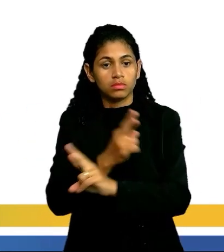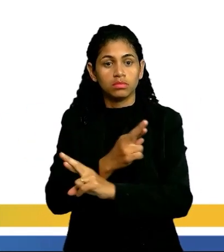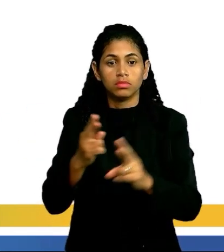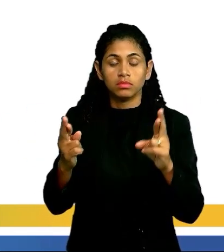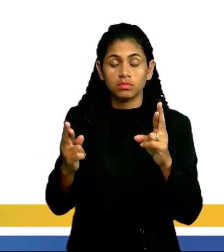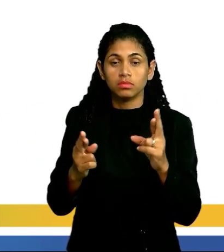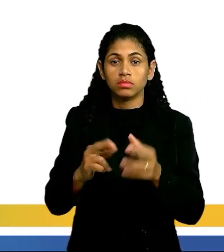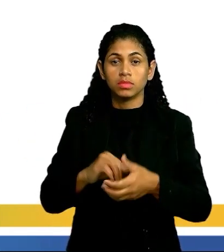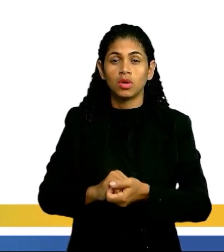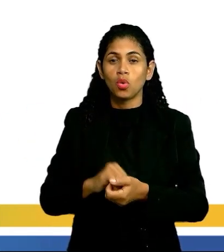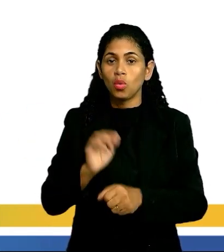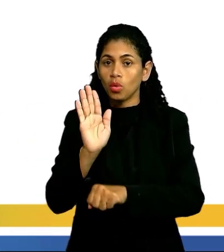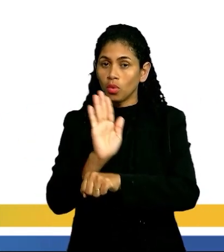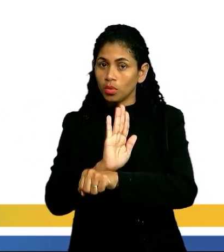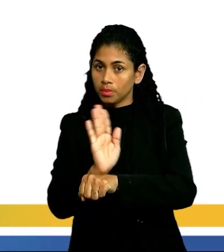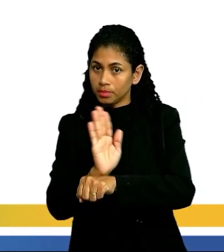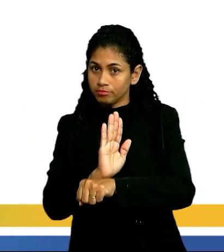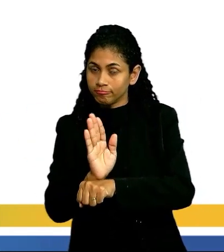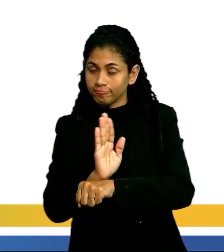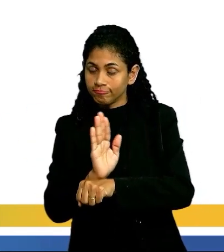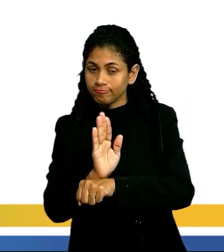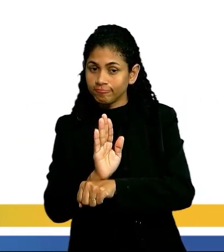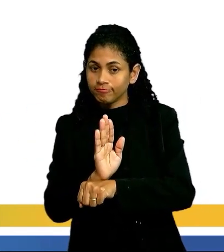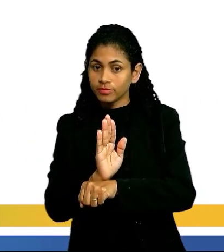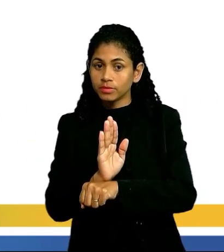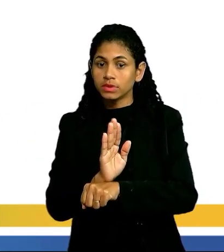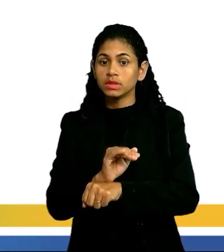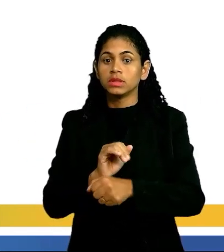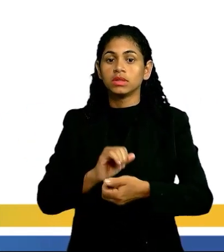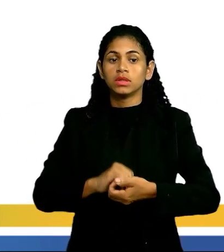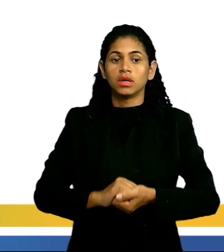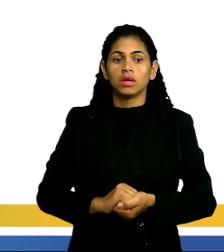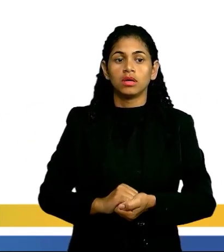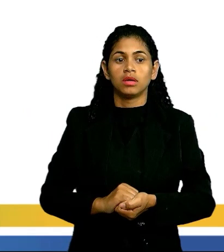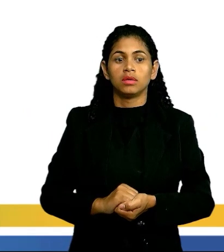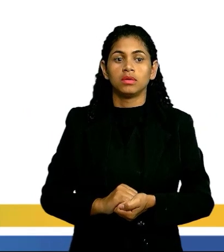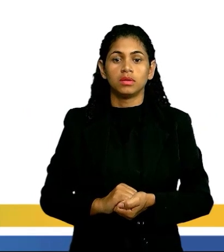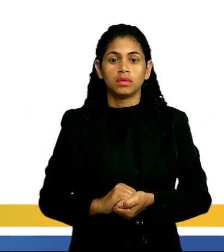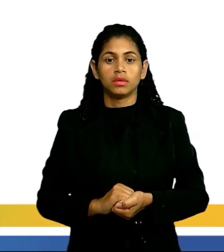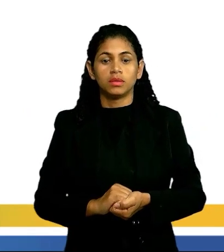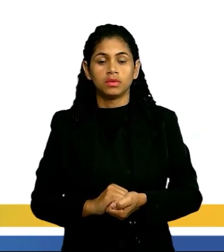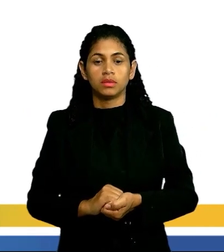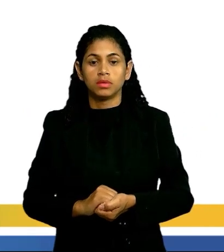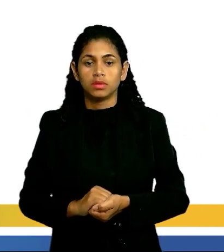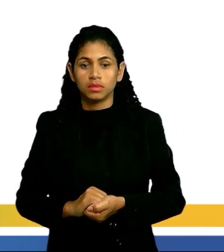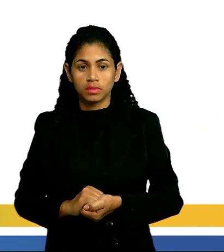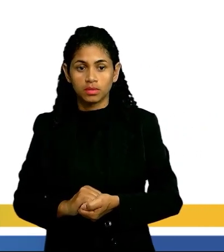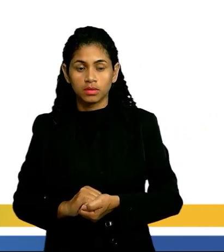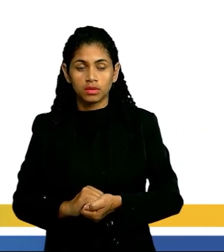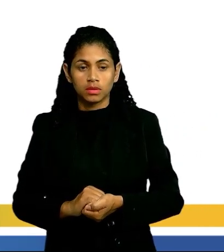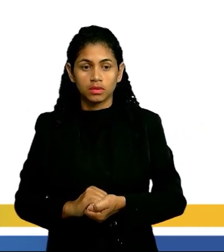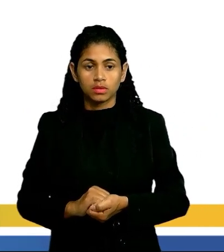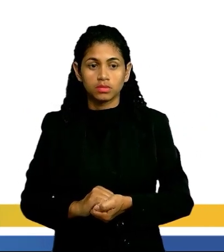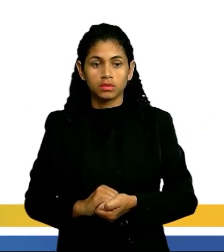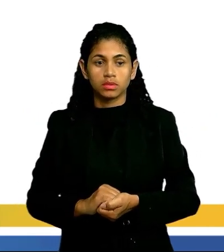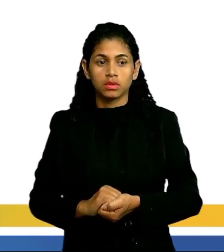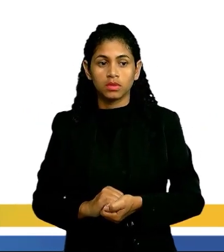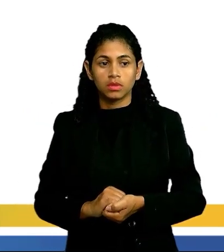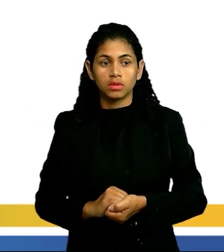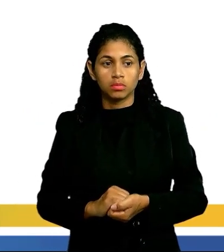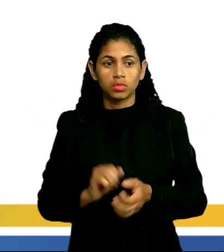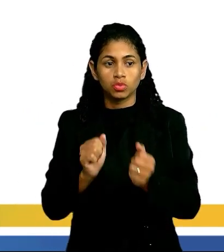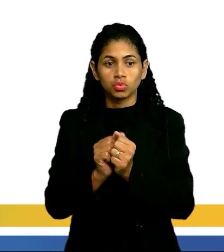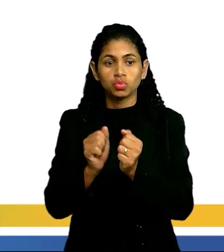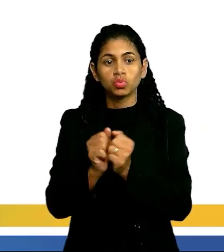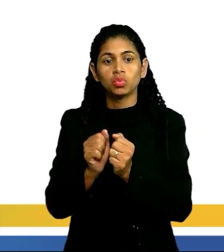relacionar o cinema ao genocídio judaico. Tá aí, né, na descrição do texto, você pode identificar, tá em